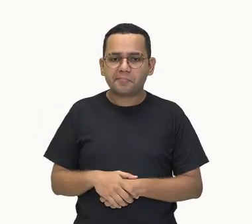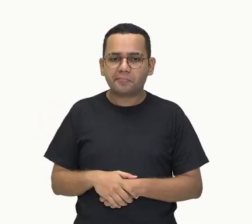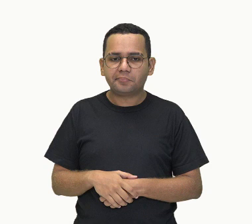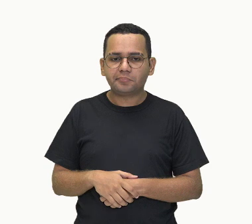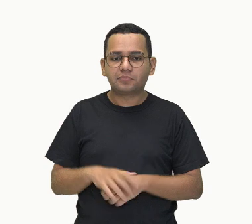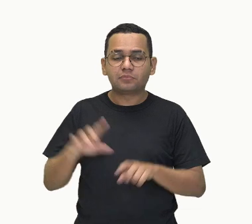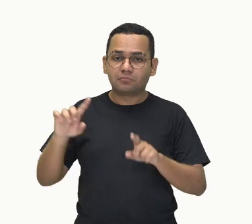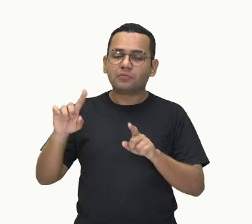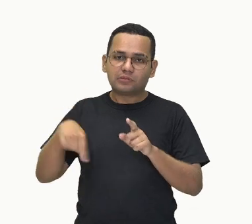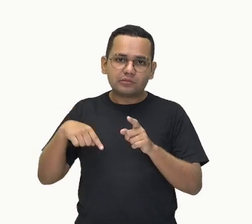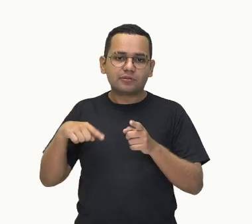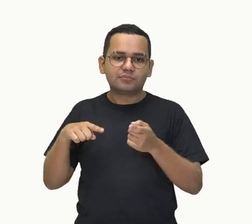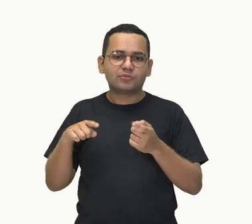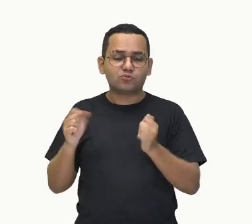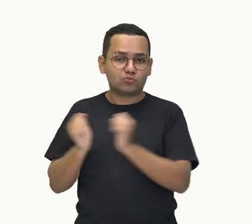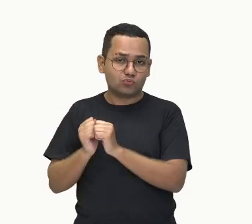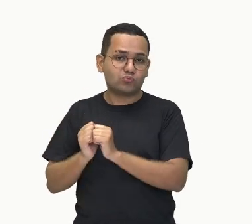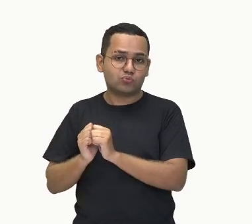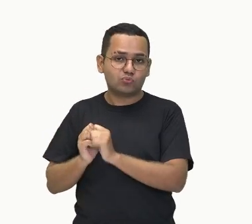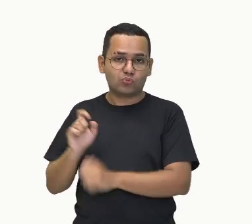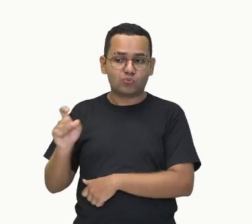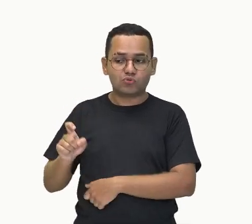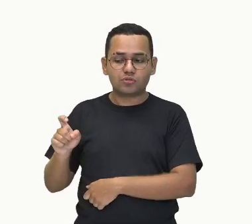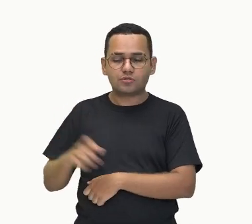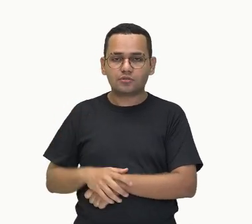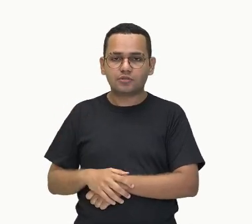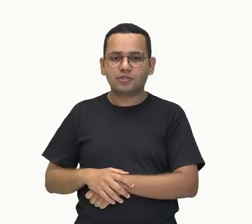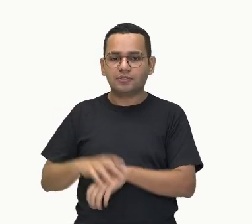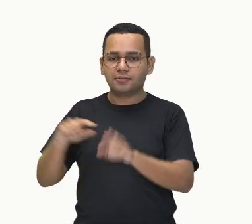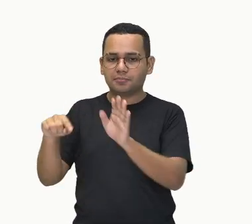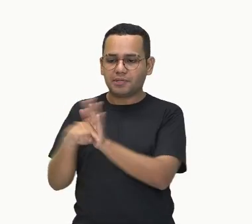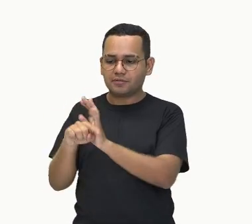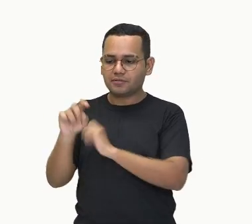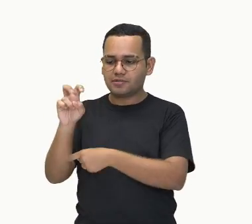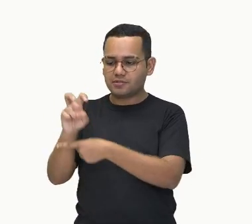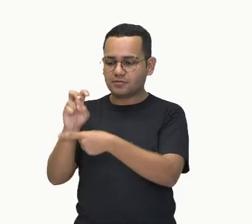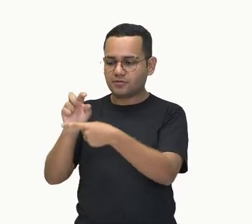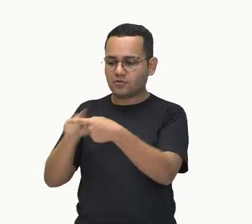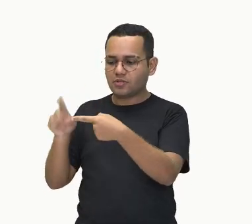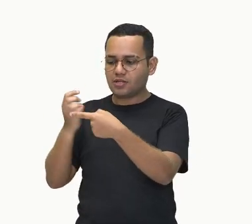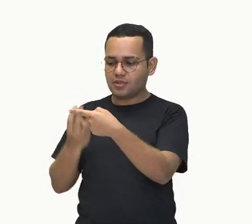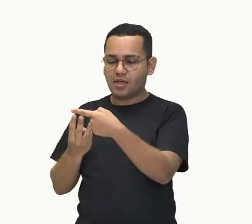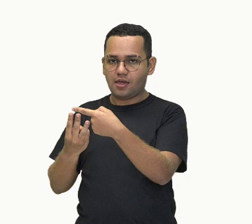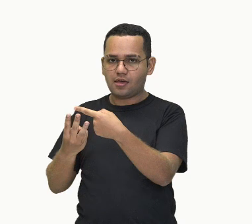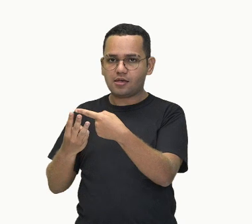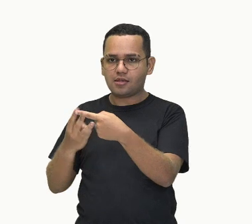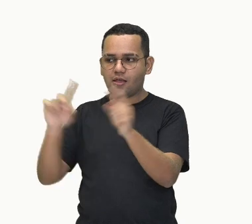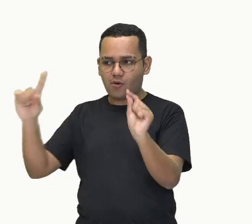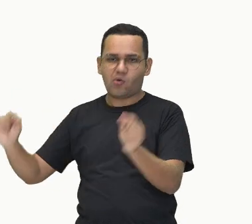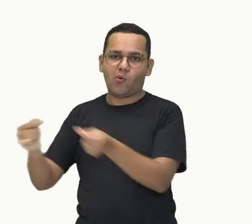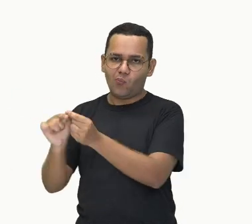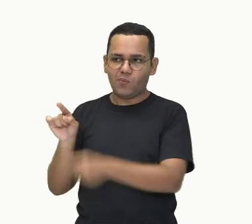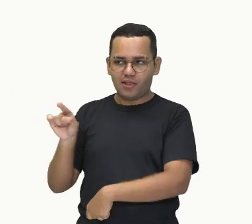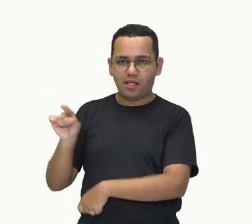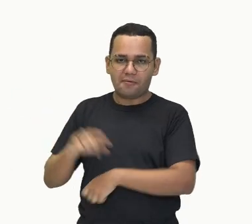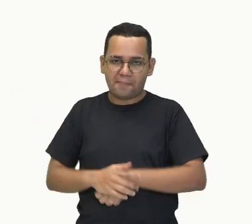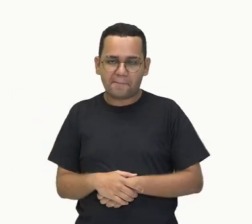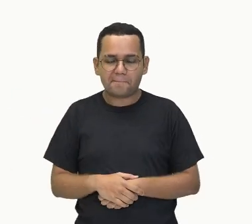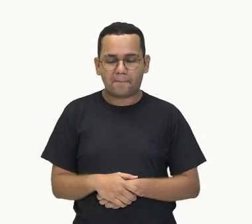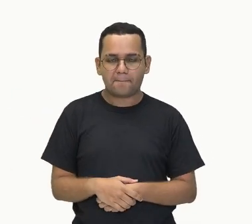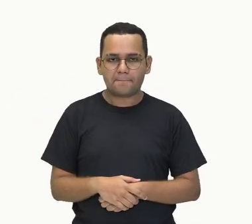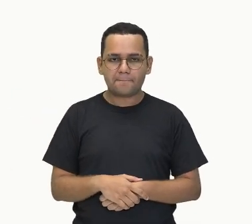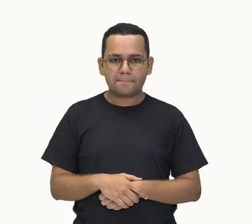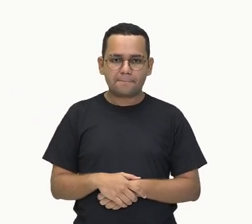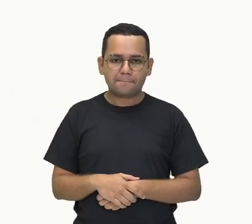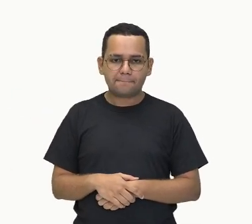está acompanhando o x, ou seja, menos 5/3, tá? Esse é o valor, então, do